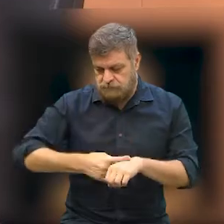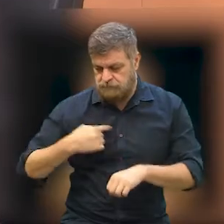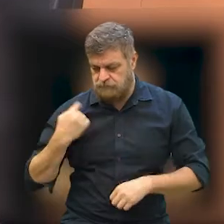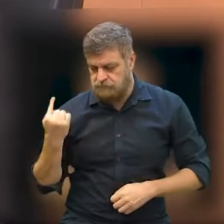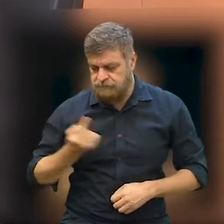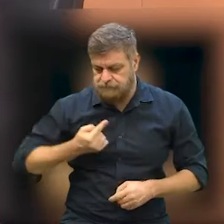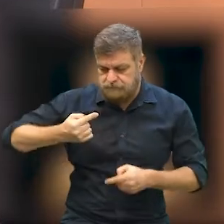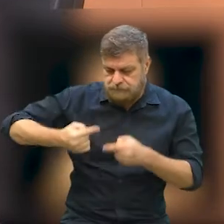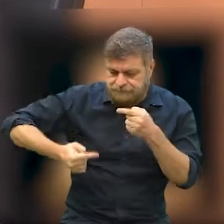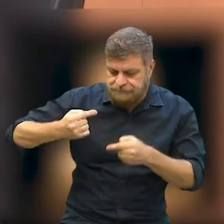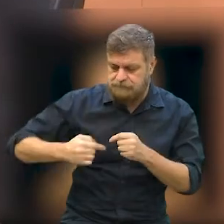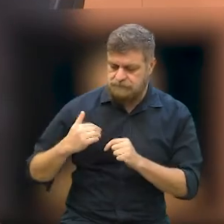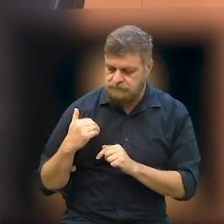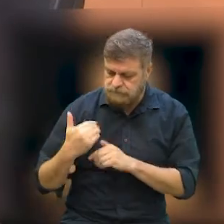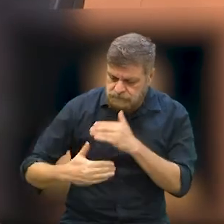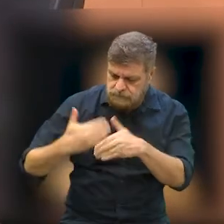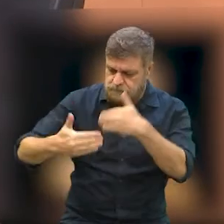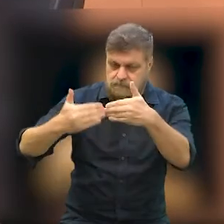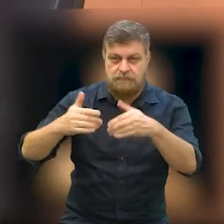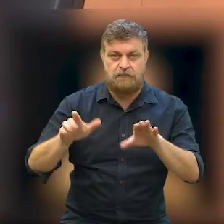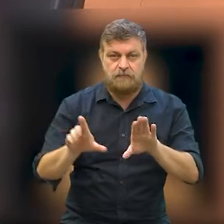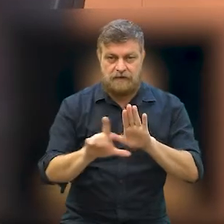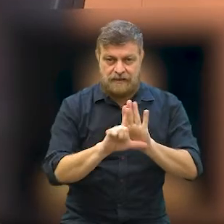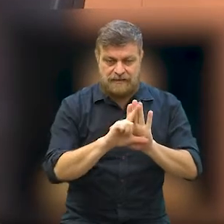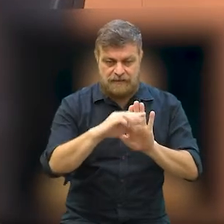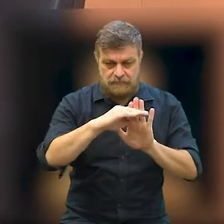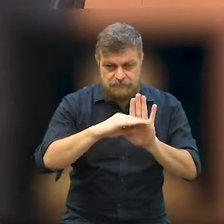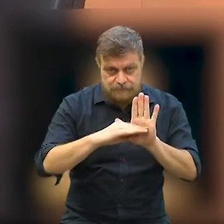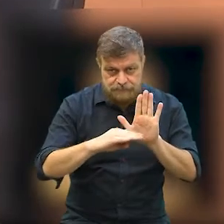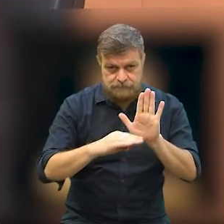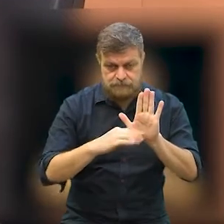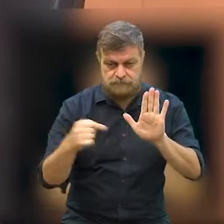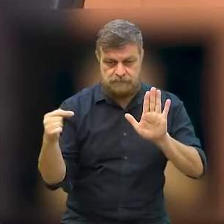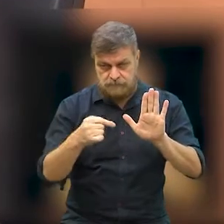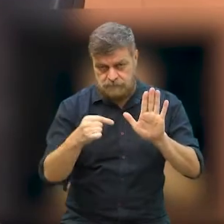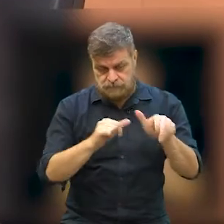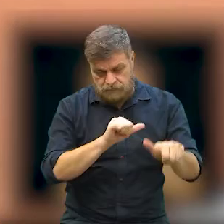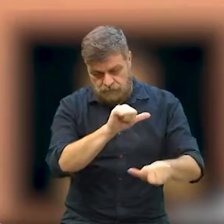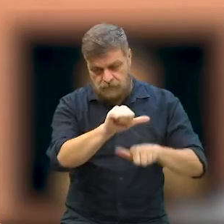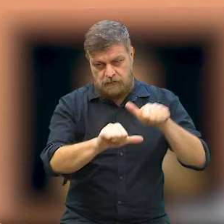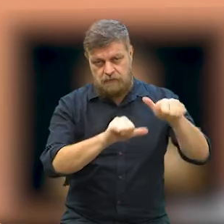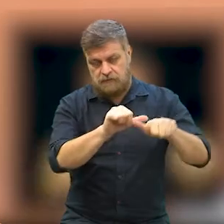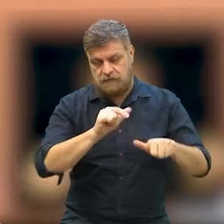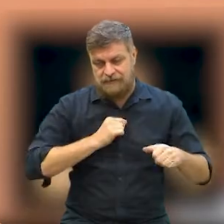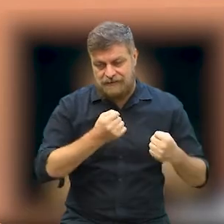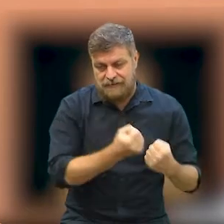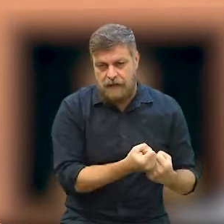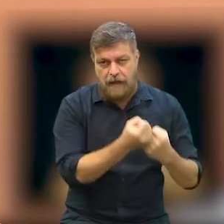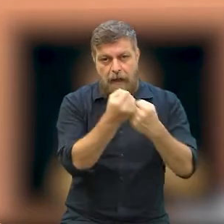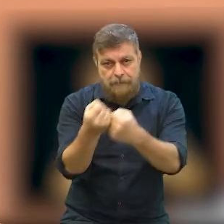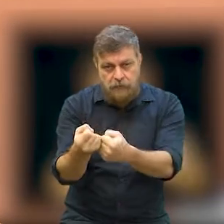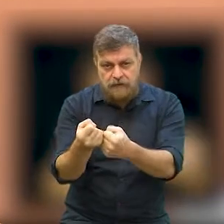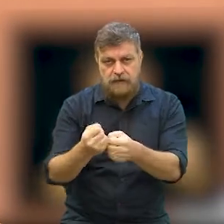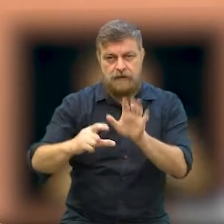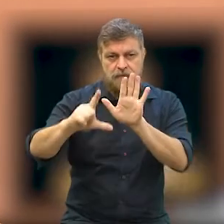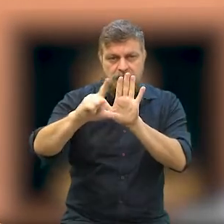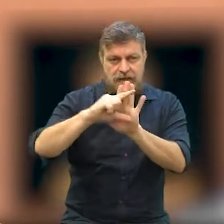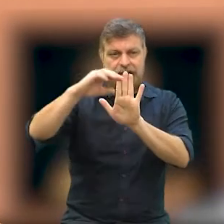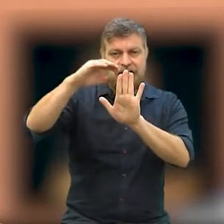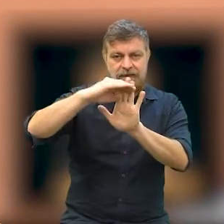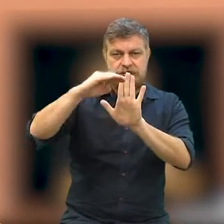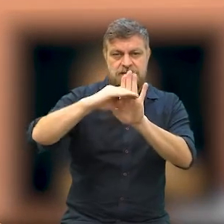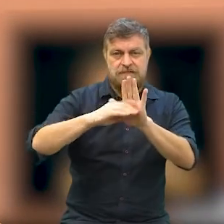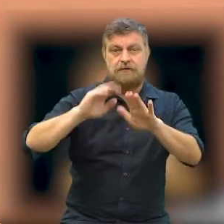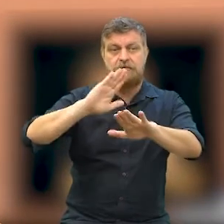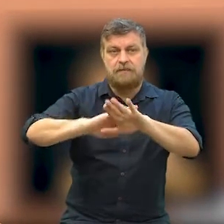no momento assim da gente discutir avançar as mudanças que a lei de uso e ocupação do solo é tende a contribuir é uma legislação